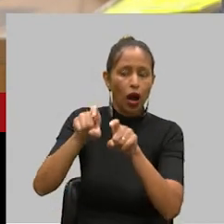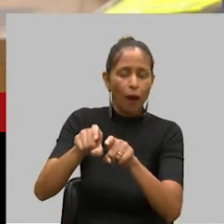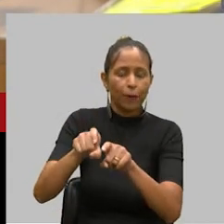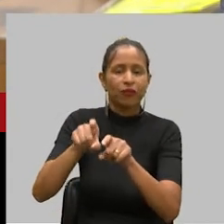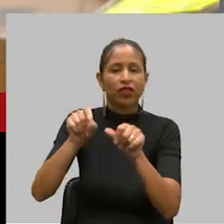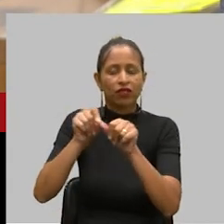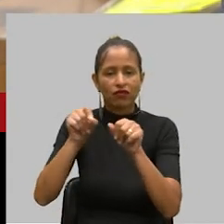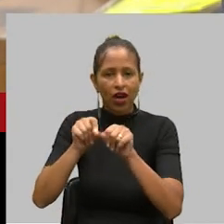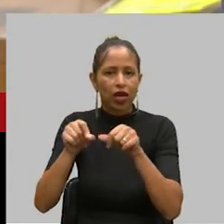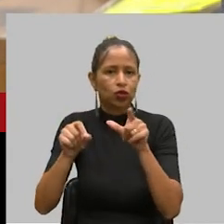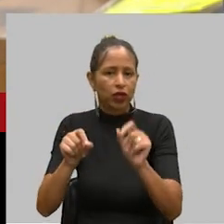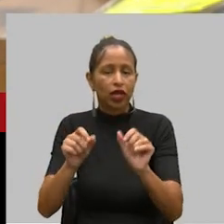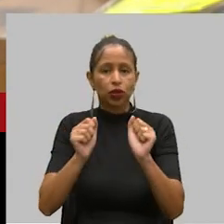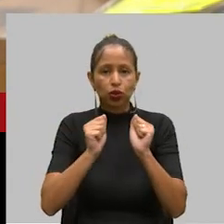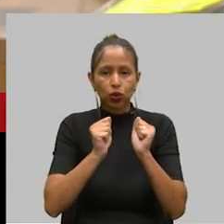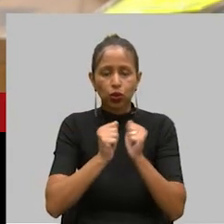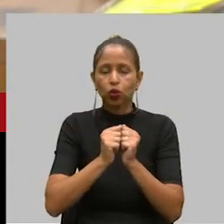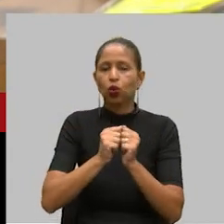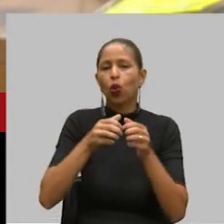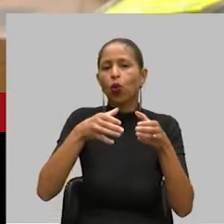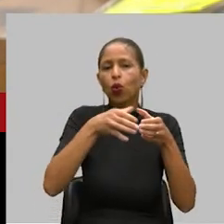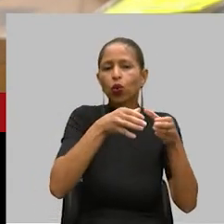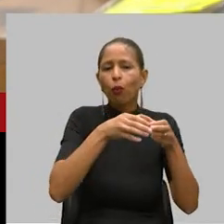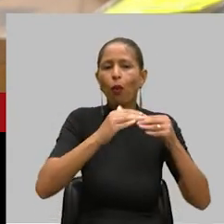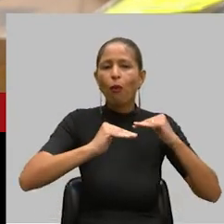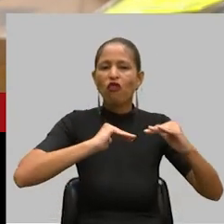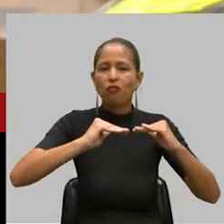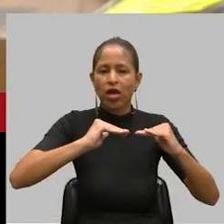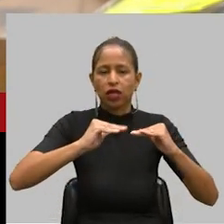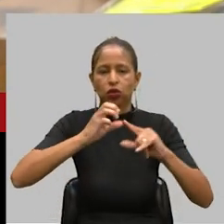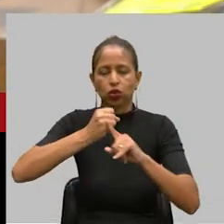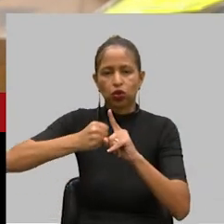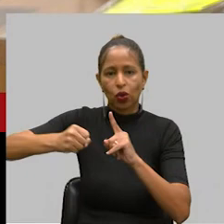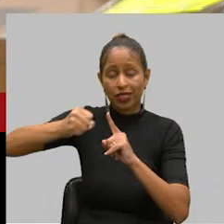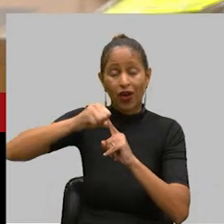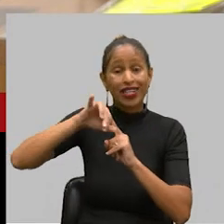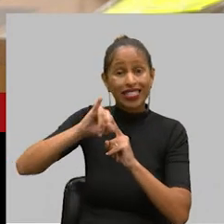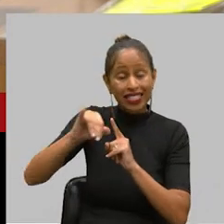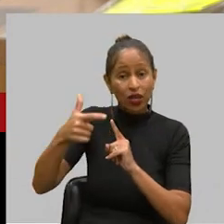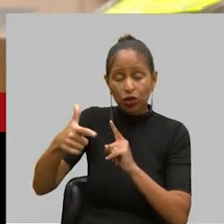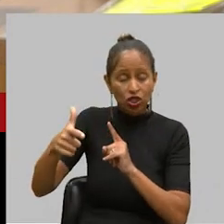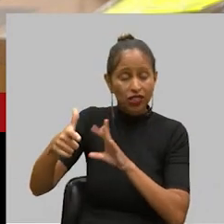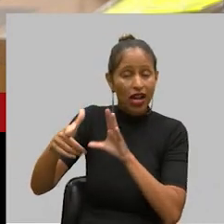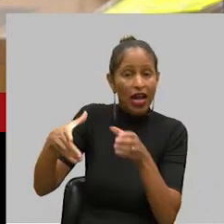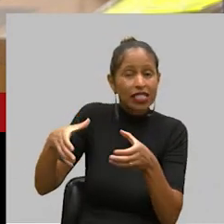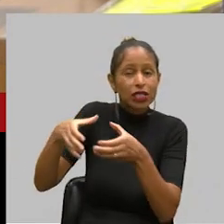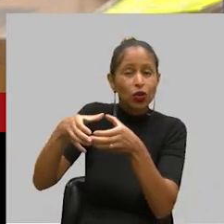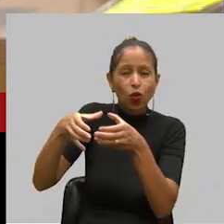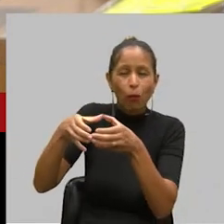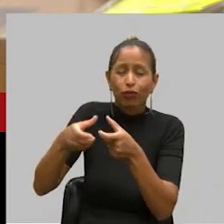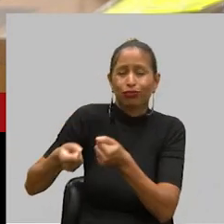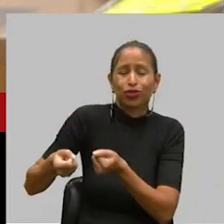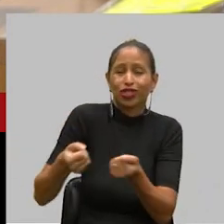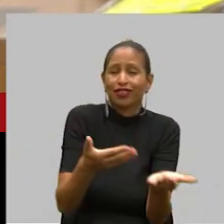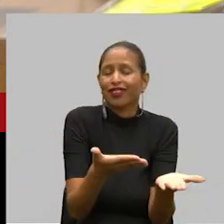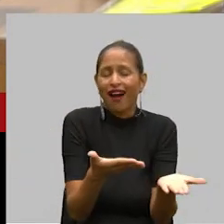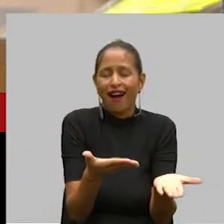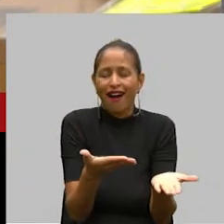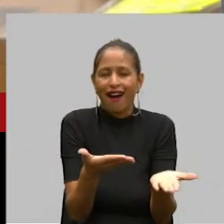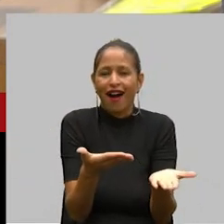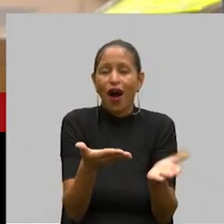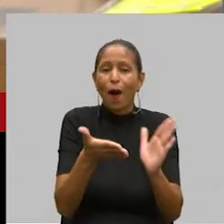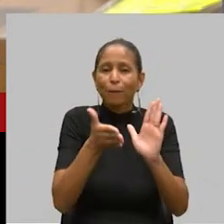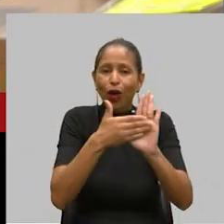interlocução com as entidades e os movimentos sociais Porque sem eles a gente não pode ofertar eh eh